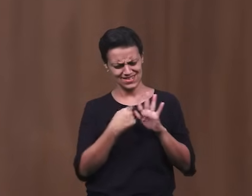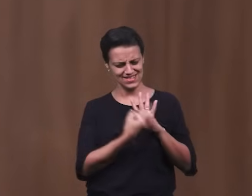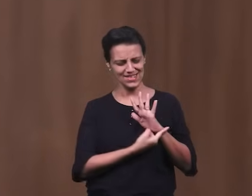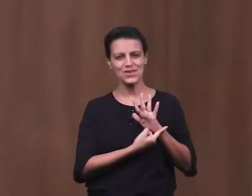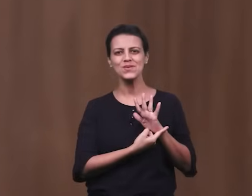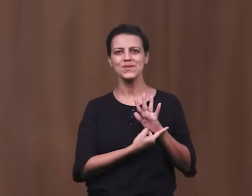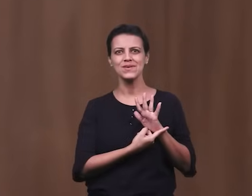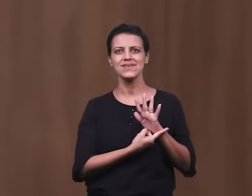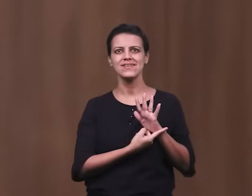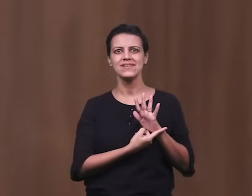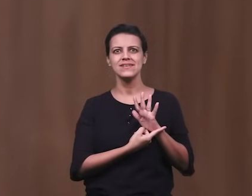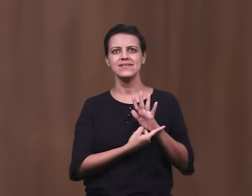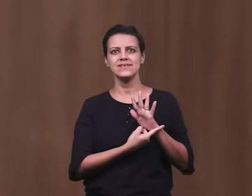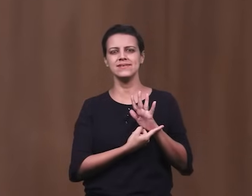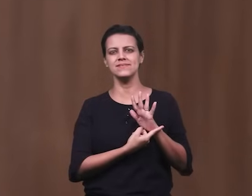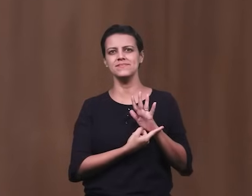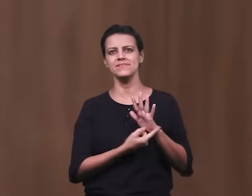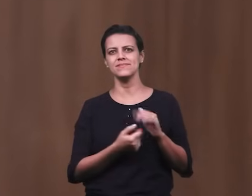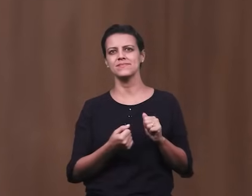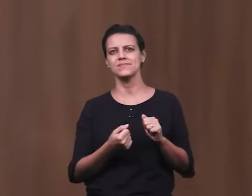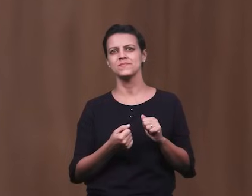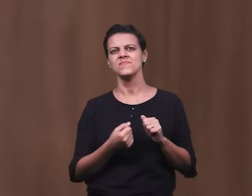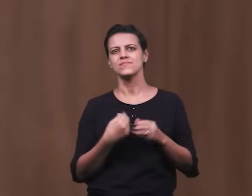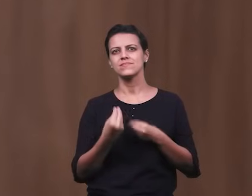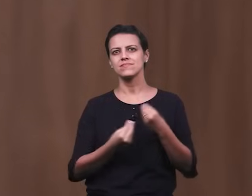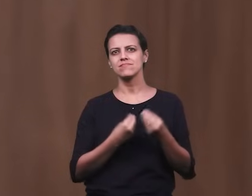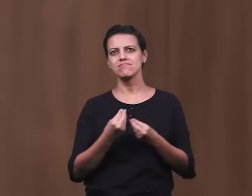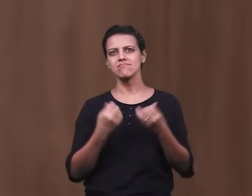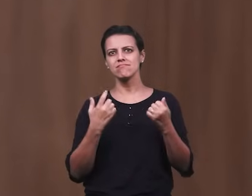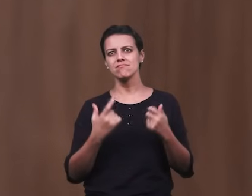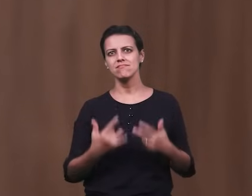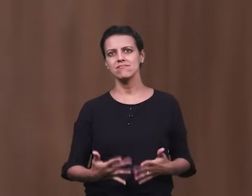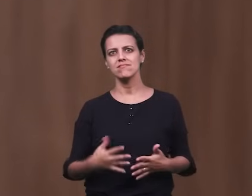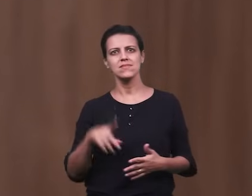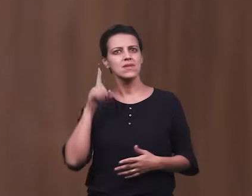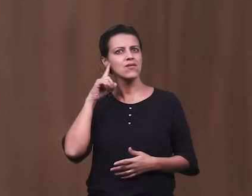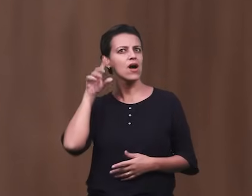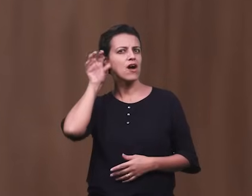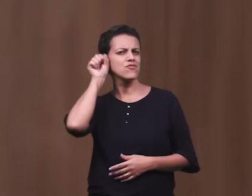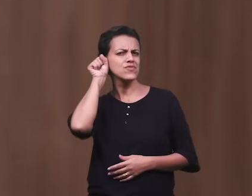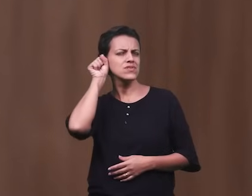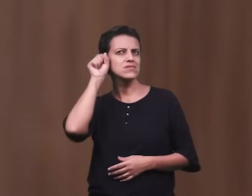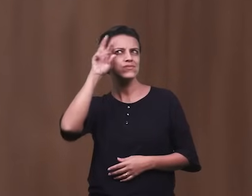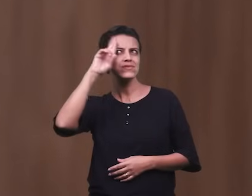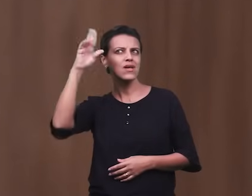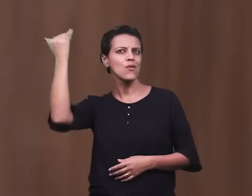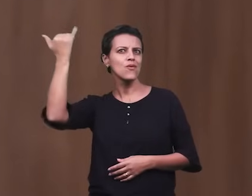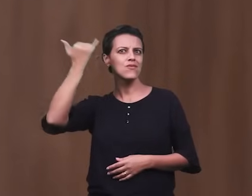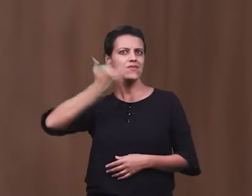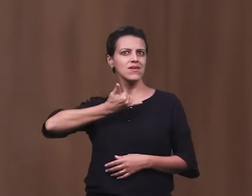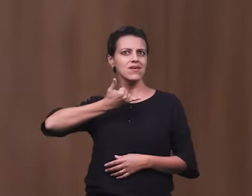O professor Tiago, ele mencionou aqui a respeito especificamente do aspecto da audição, de ouvir a voz do Senhor, mas